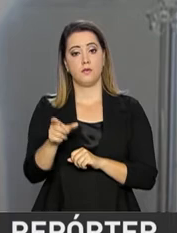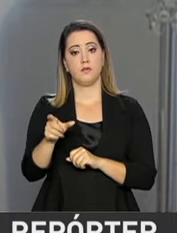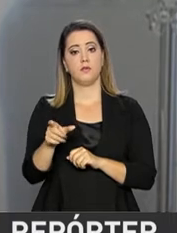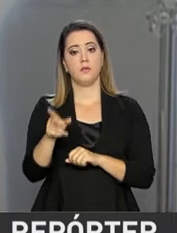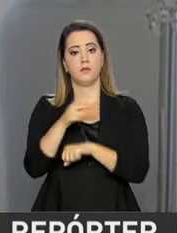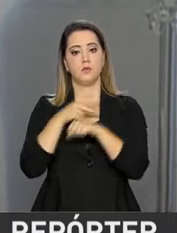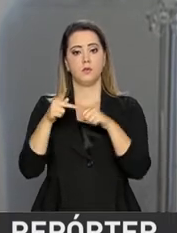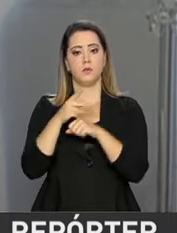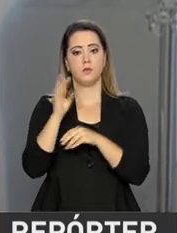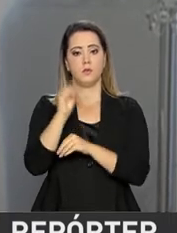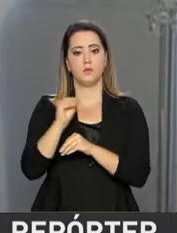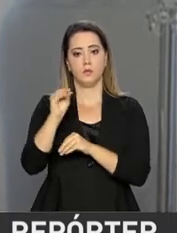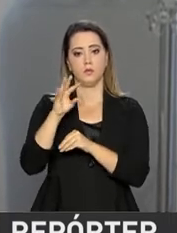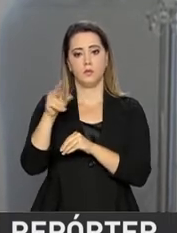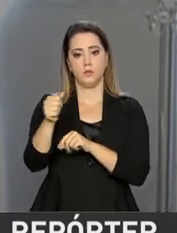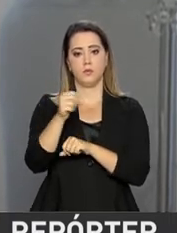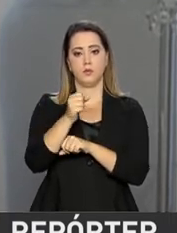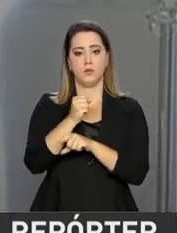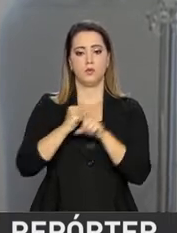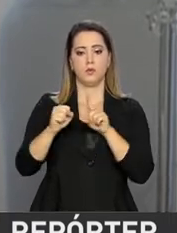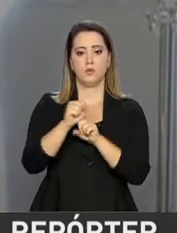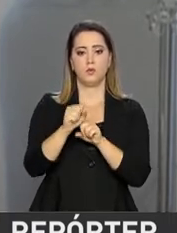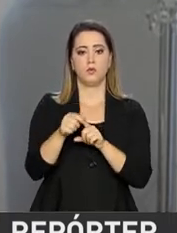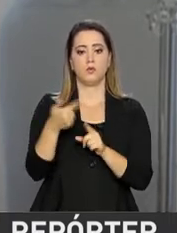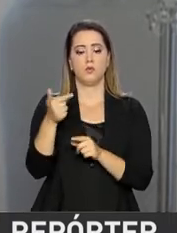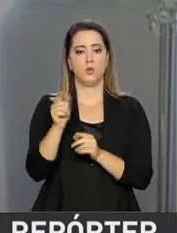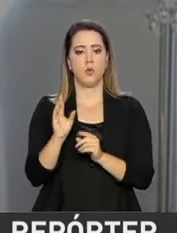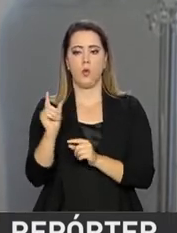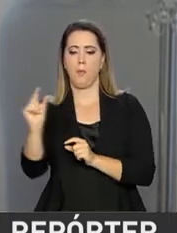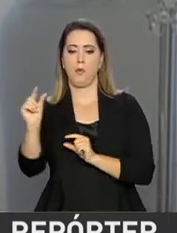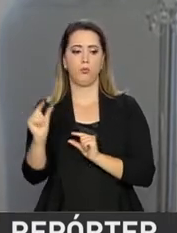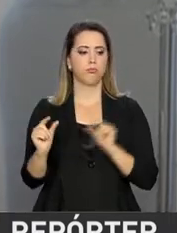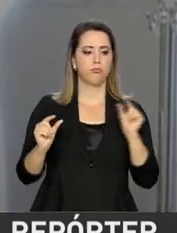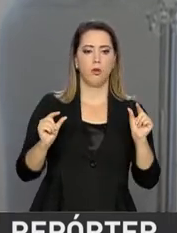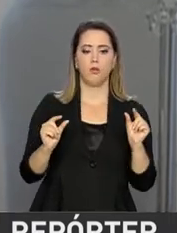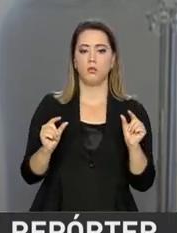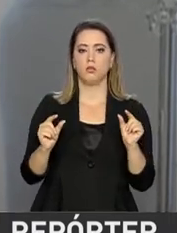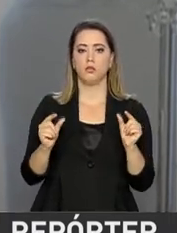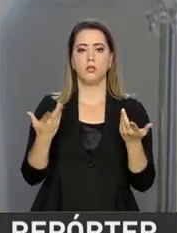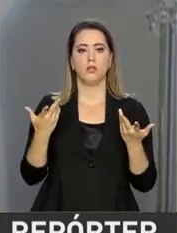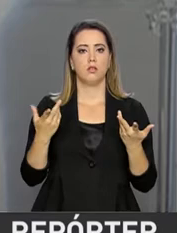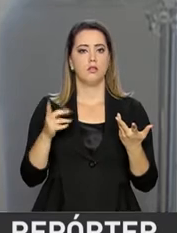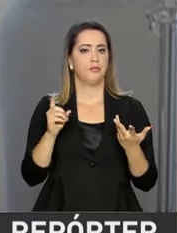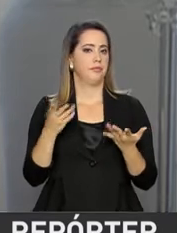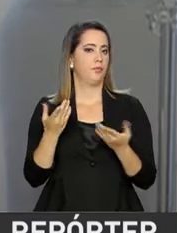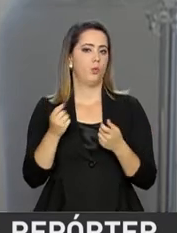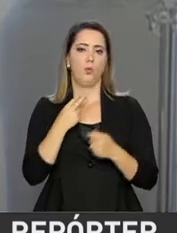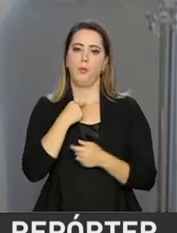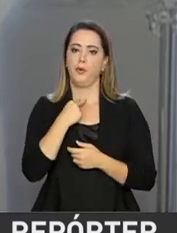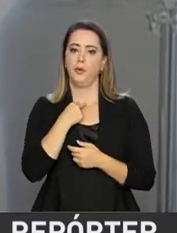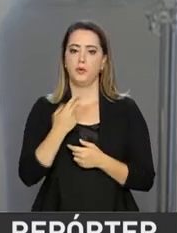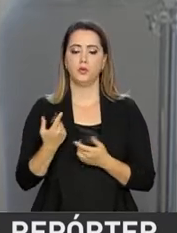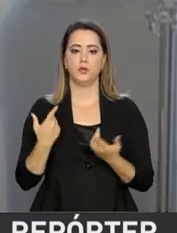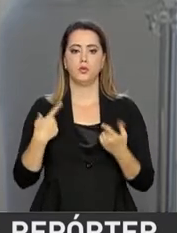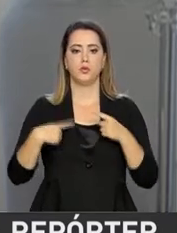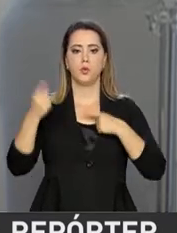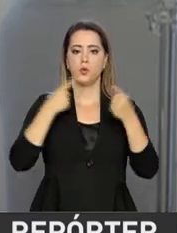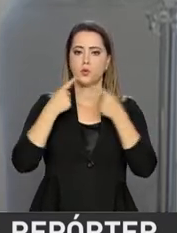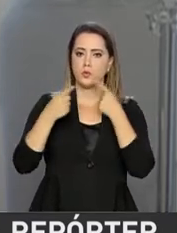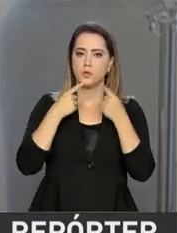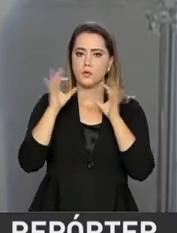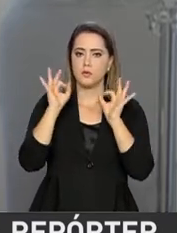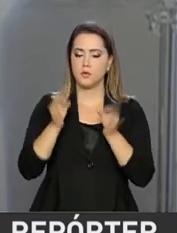a toda a sociedade não há poucos privilegiados não adianta nada sem uma discussão séria